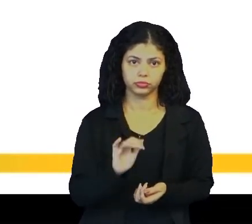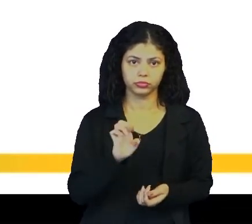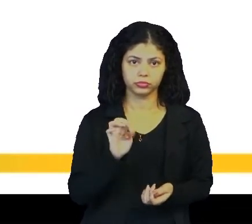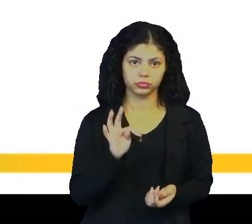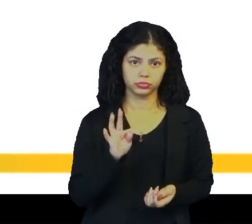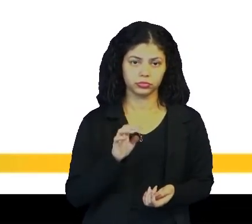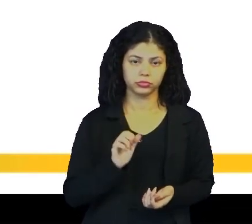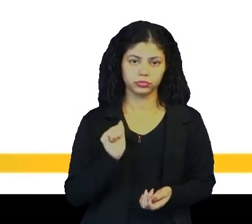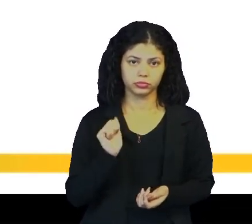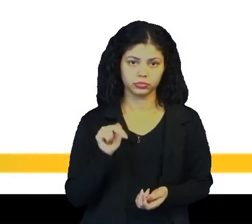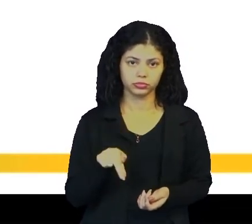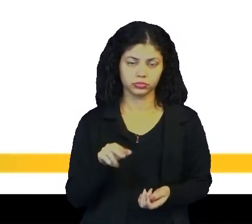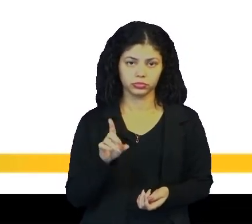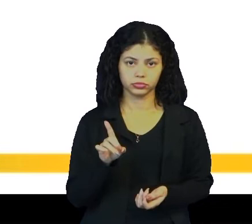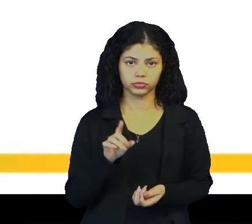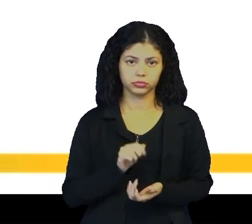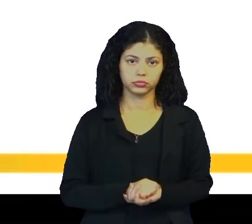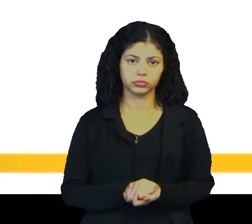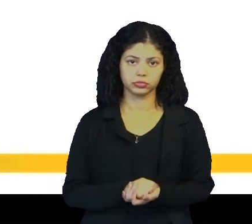ainda,